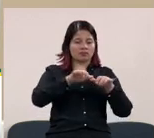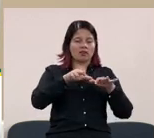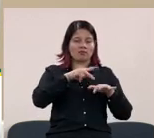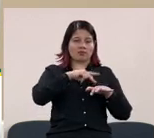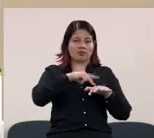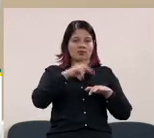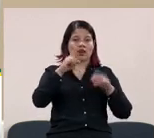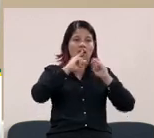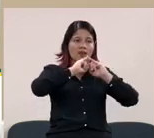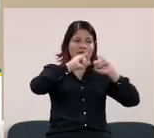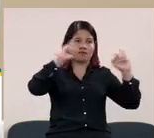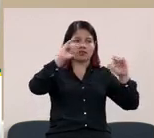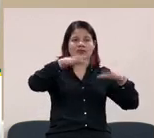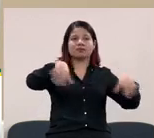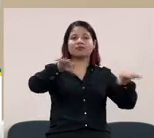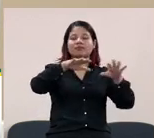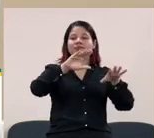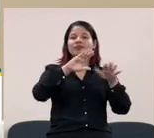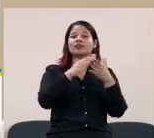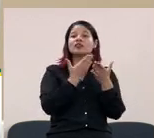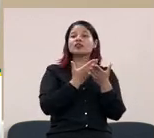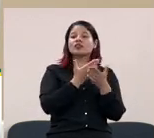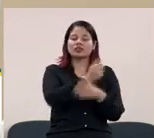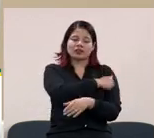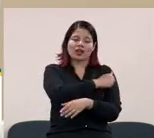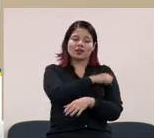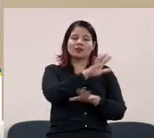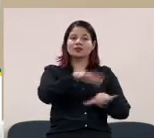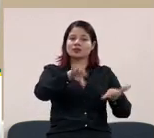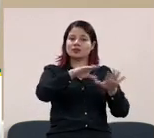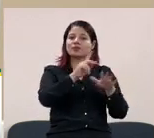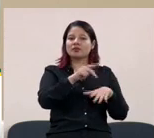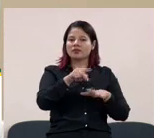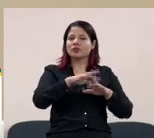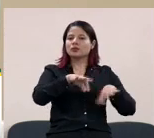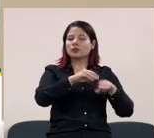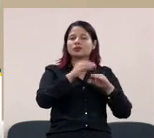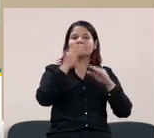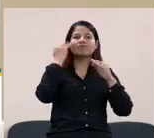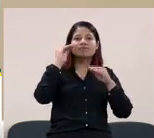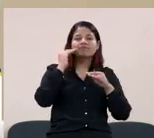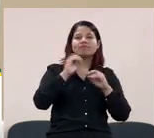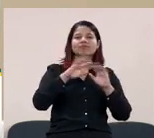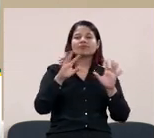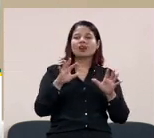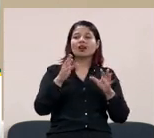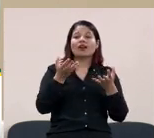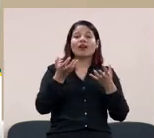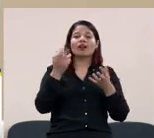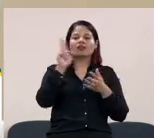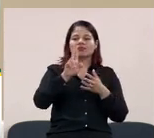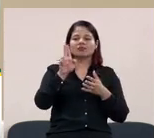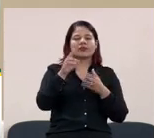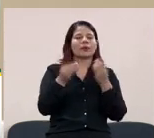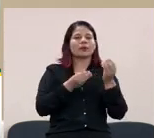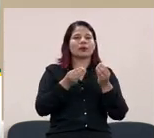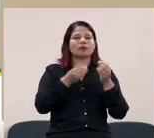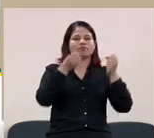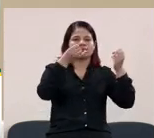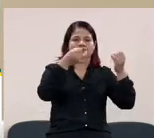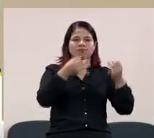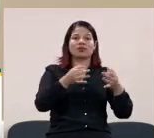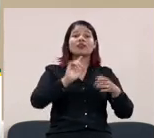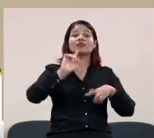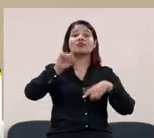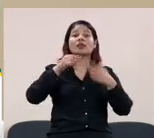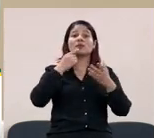comunidade acadêmica. Depois, essa estatuinte nova, com esse novo desenho de universidade que queremos, segue ao Palácio para